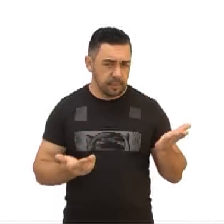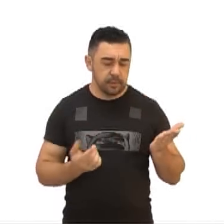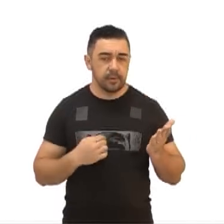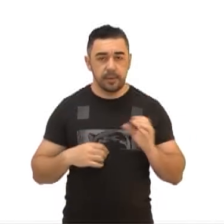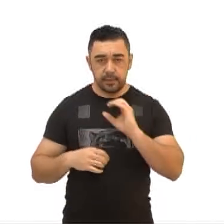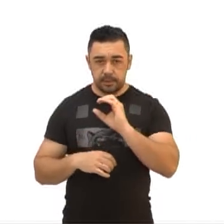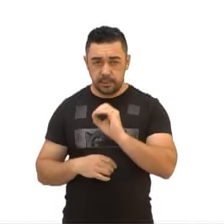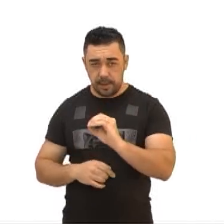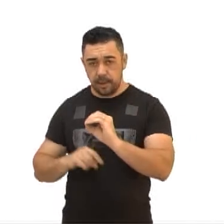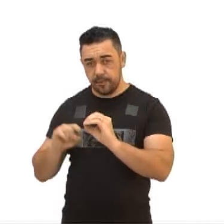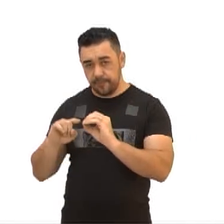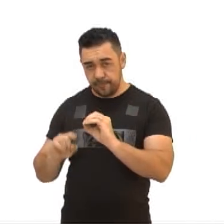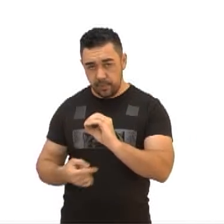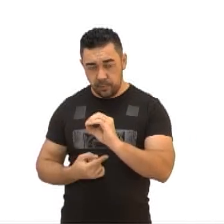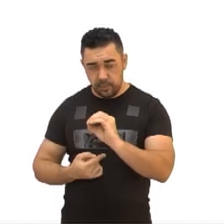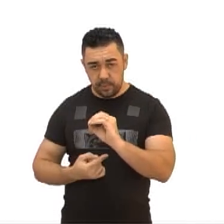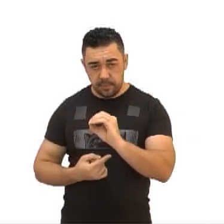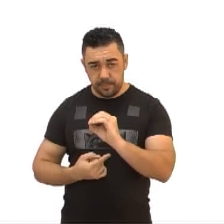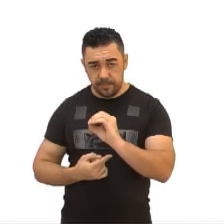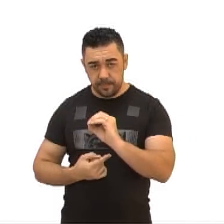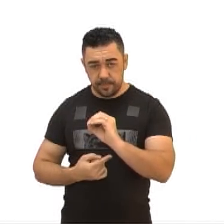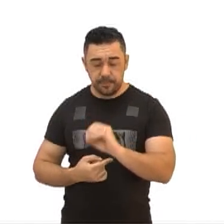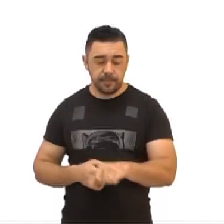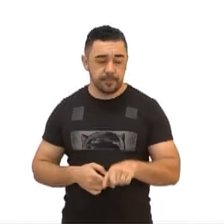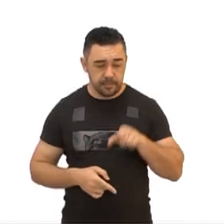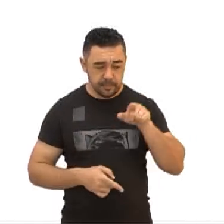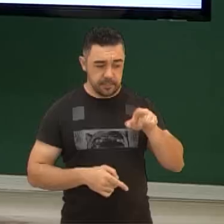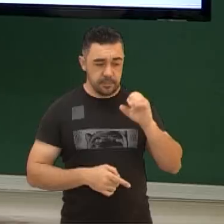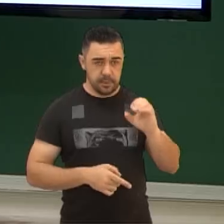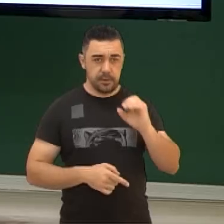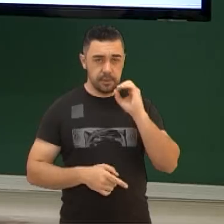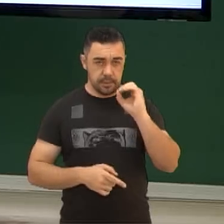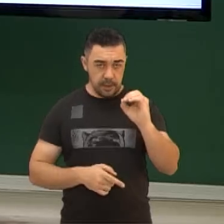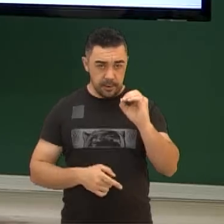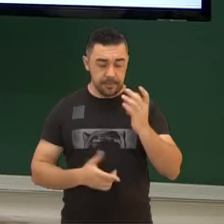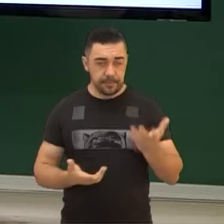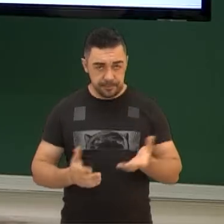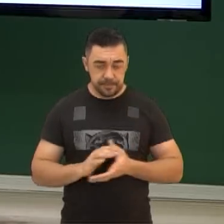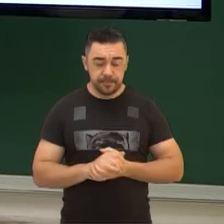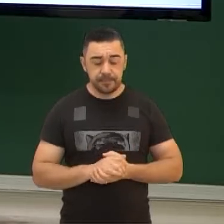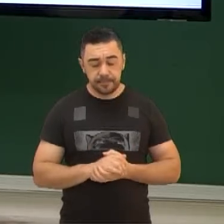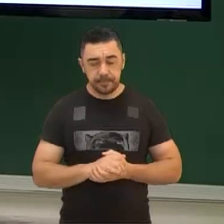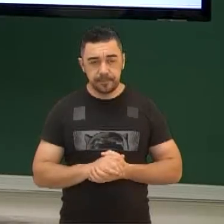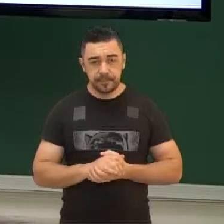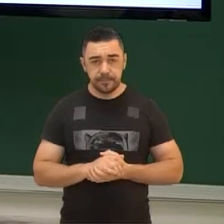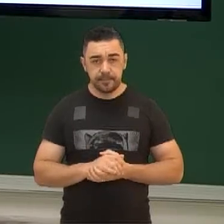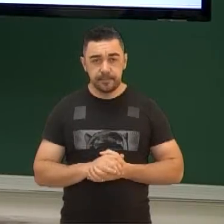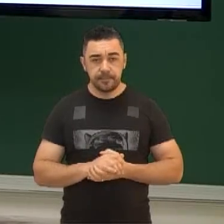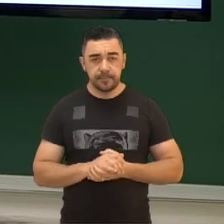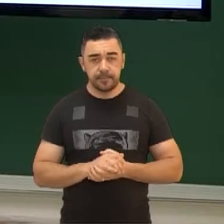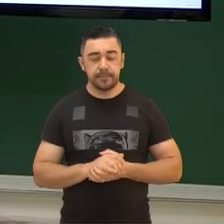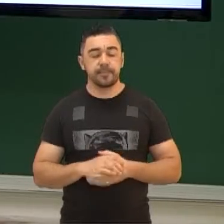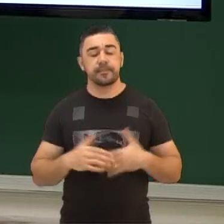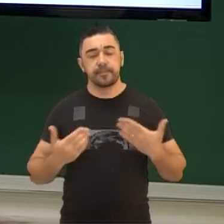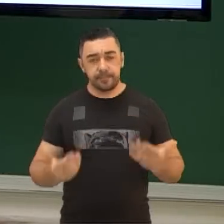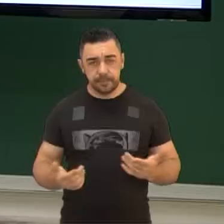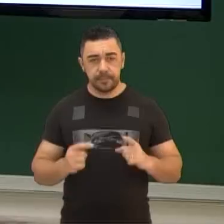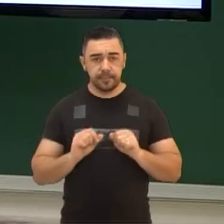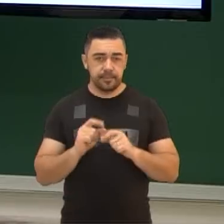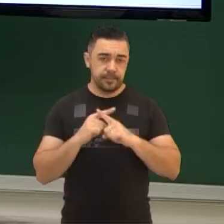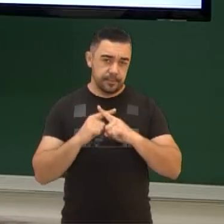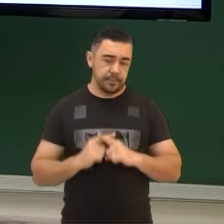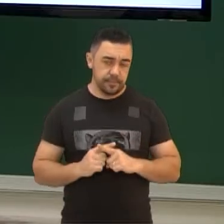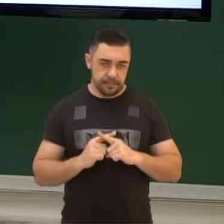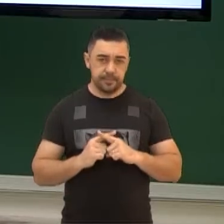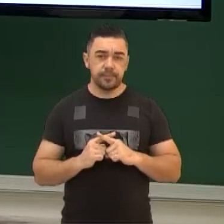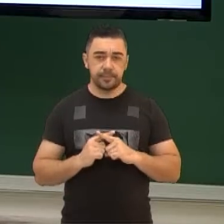um zero aqui, não tem? E também acrescento o zero e a vírgula, tá bom? Aqui embaixo. Então, multiplicando por